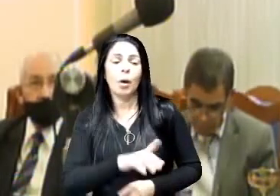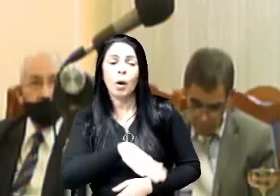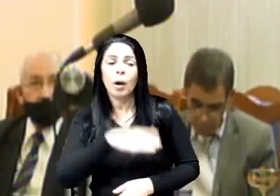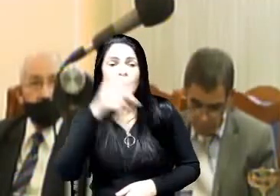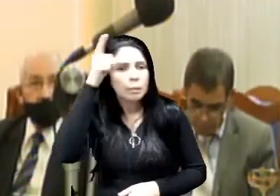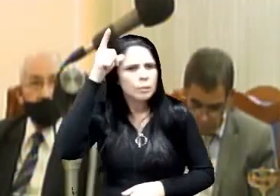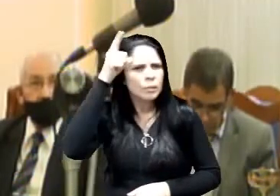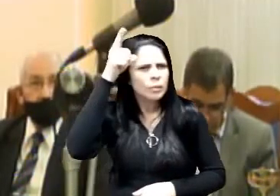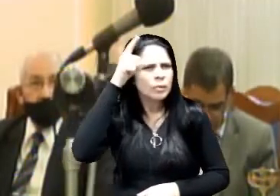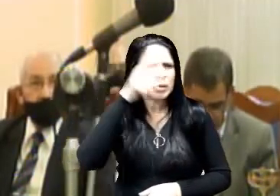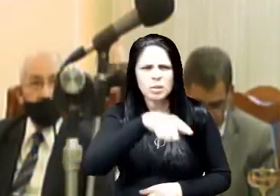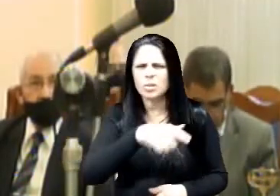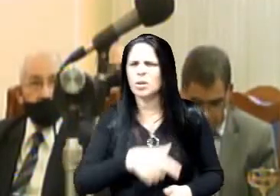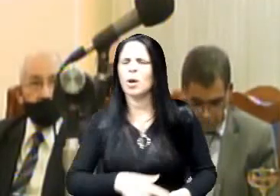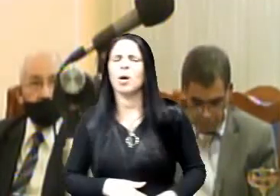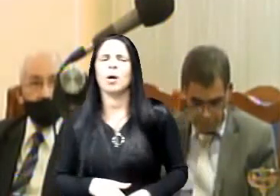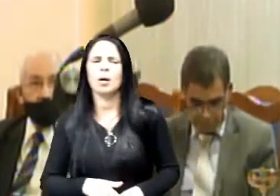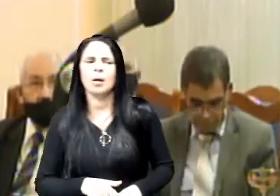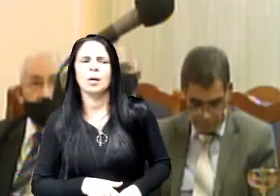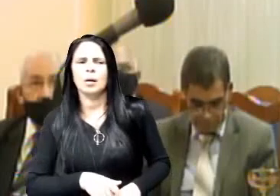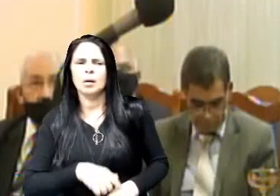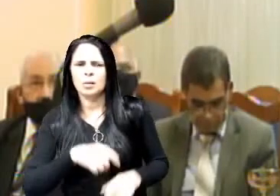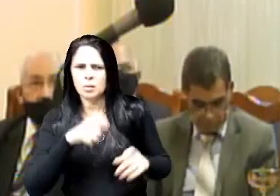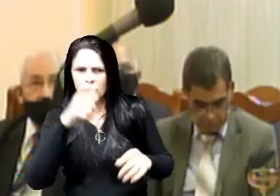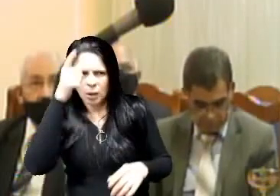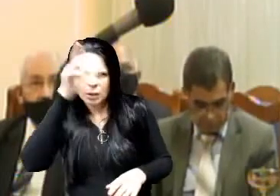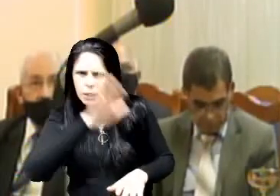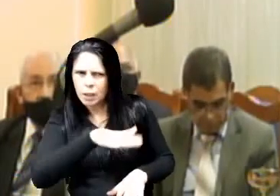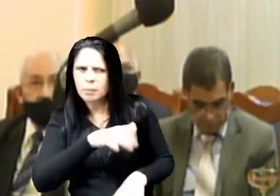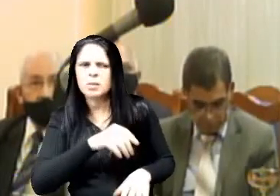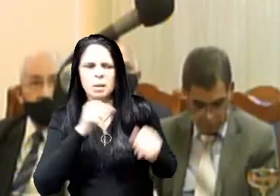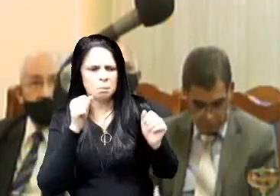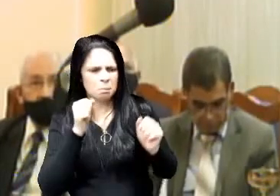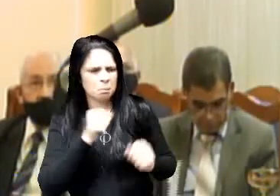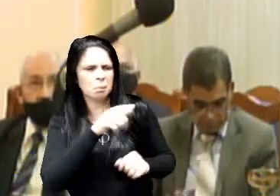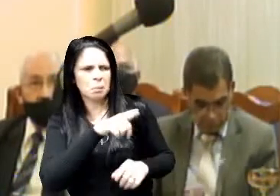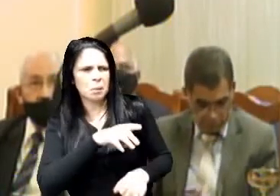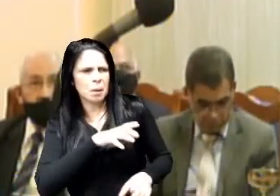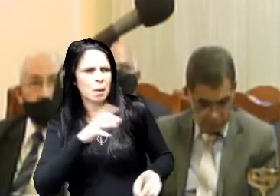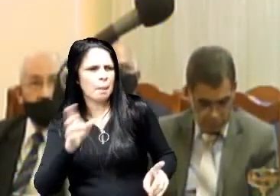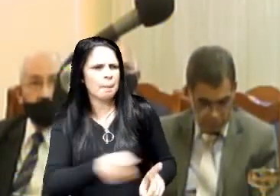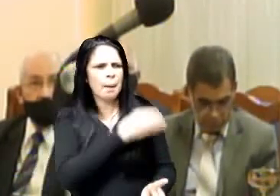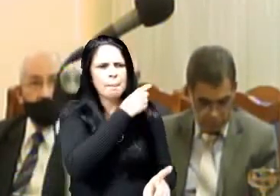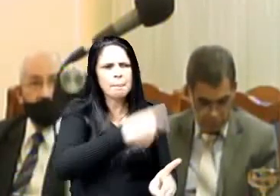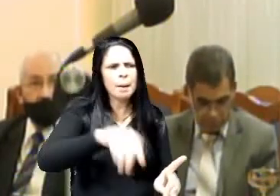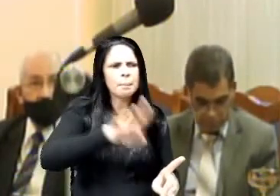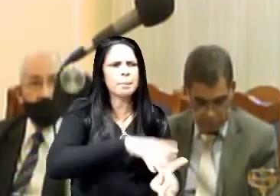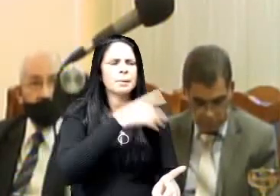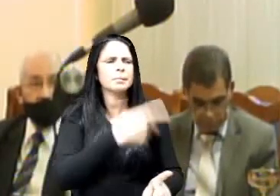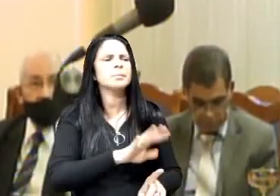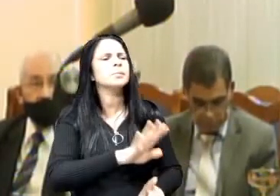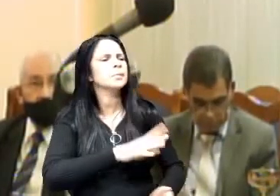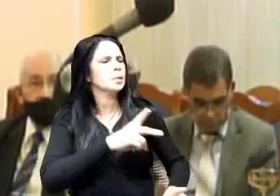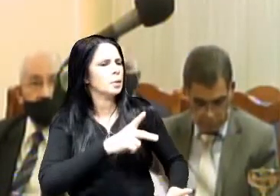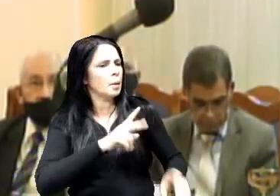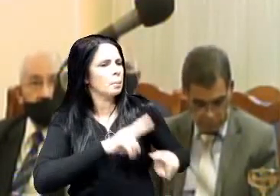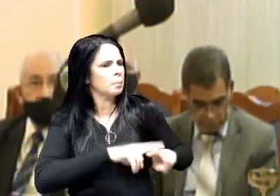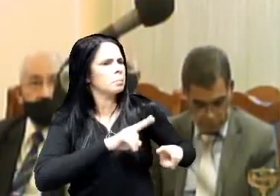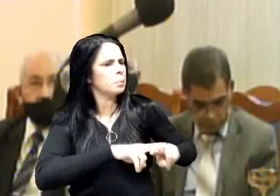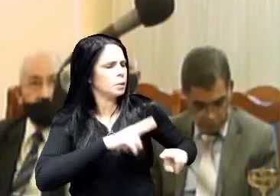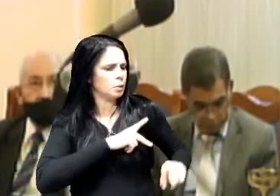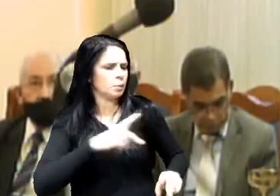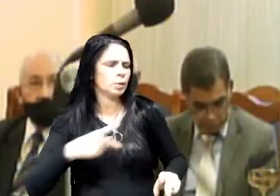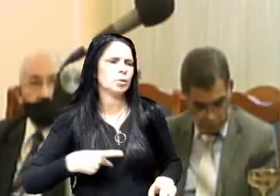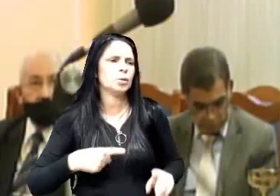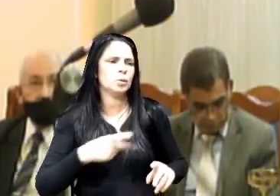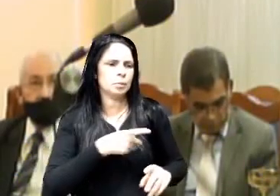inimigo. Você pode até bater nos crentes. Pode até prender os pastores. Pode,